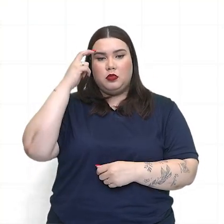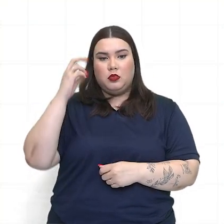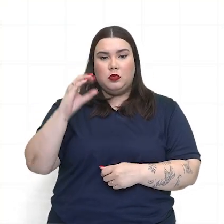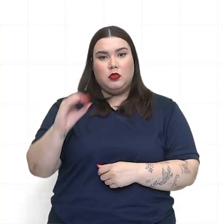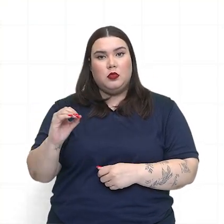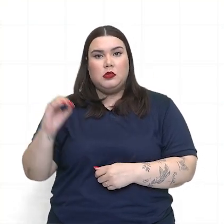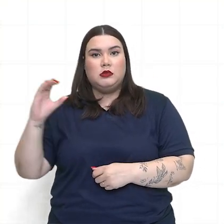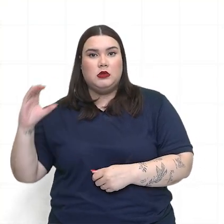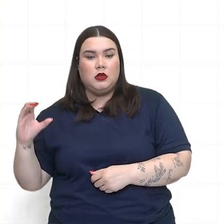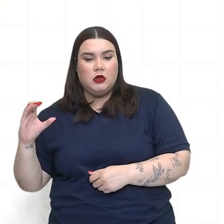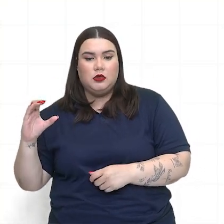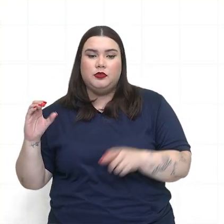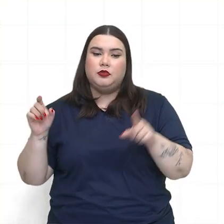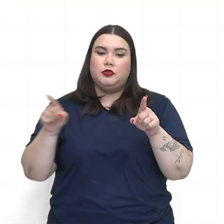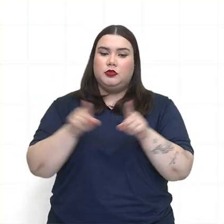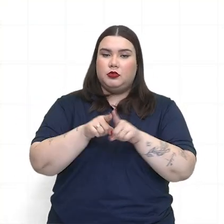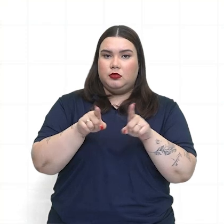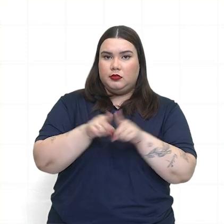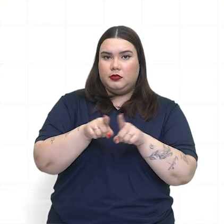do Ocidente.